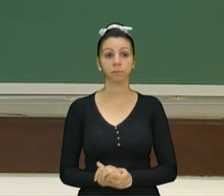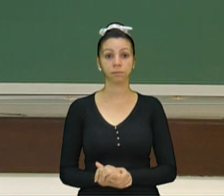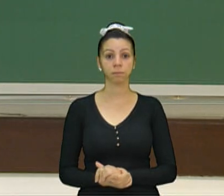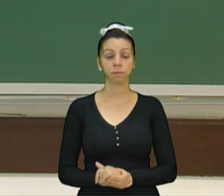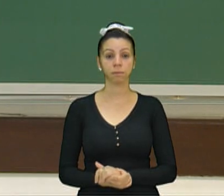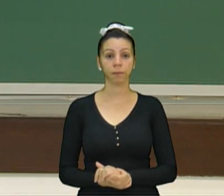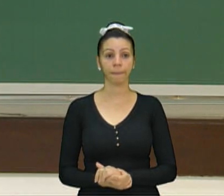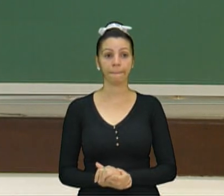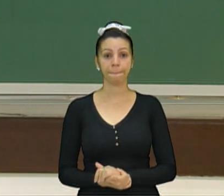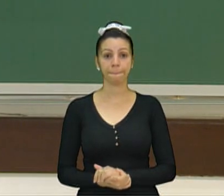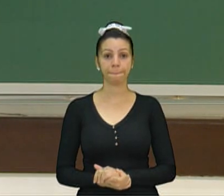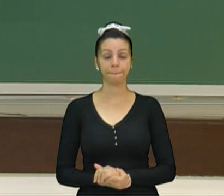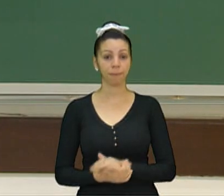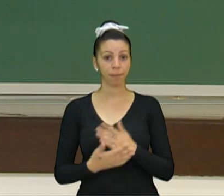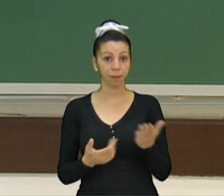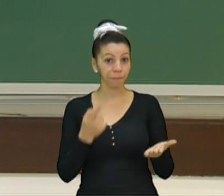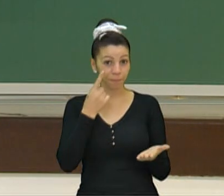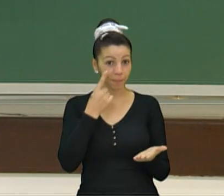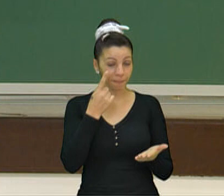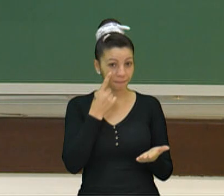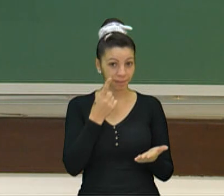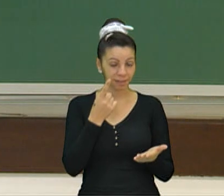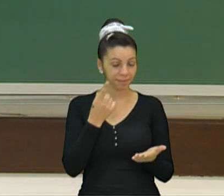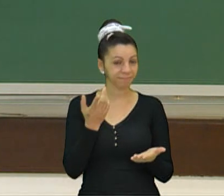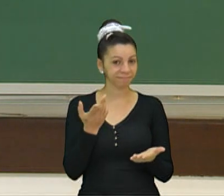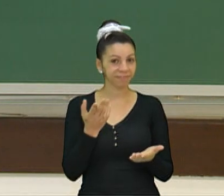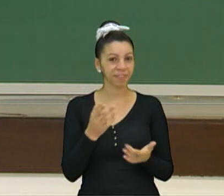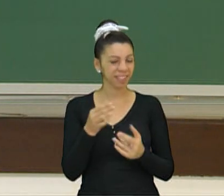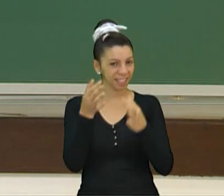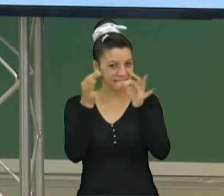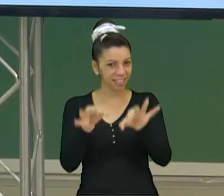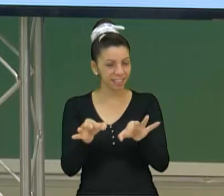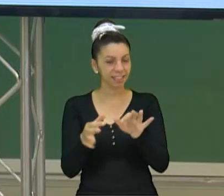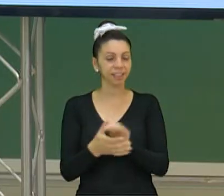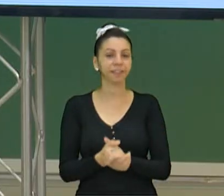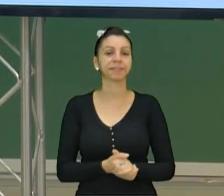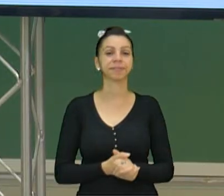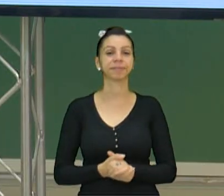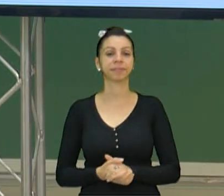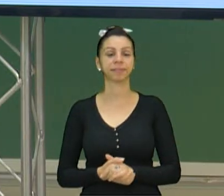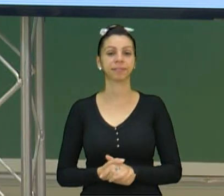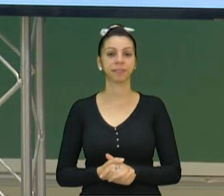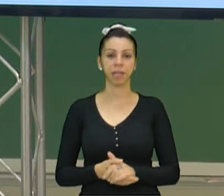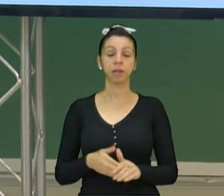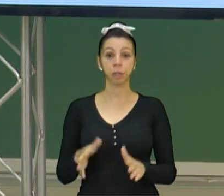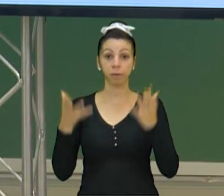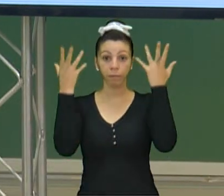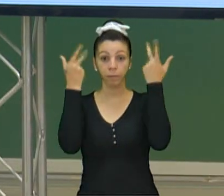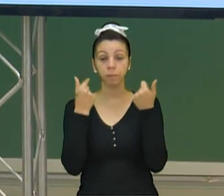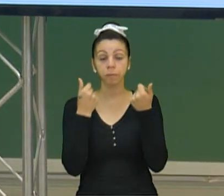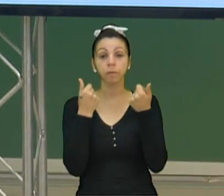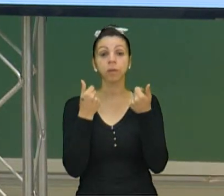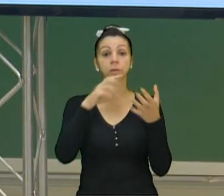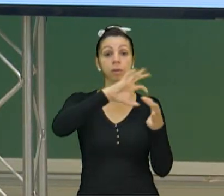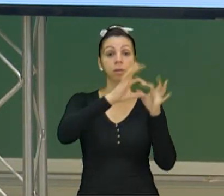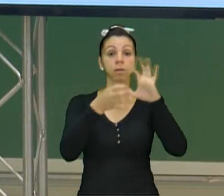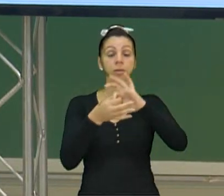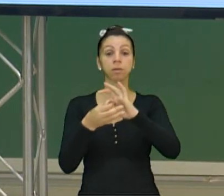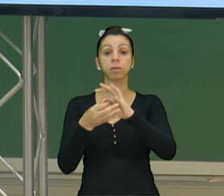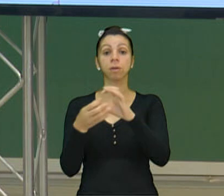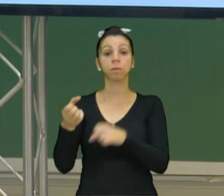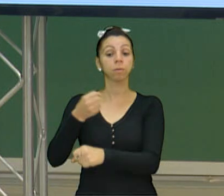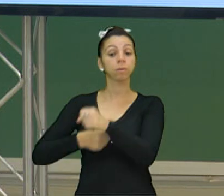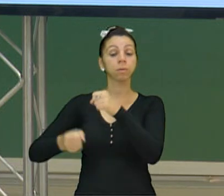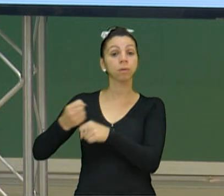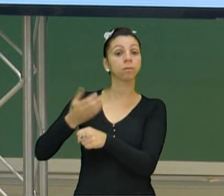Então vamos ver aqui. Será que vocês acertaram? Já viram os mascotes das Olimpíadas dos anos anteriores, né? Nem que seja talvez o mais